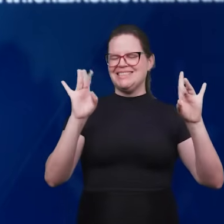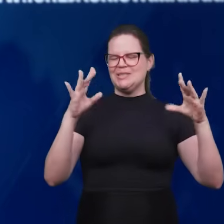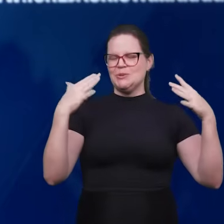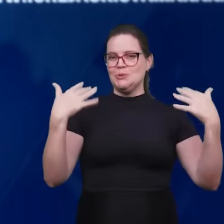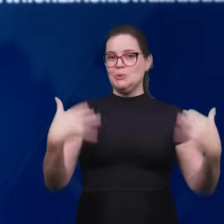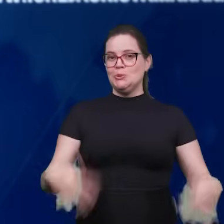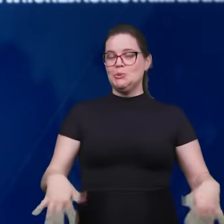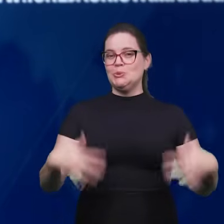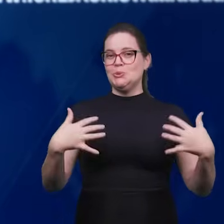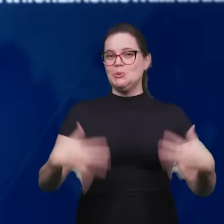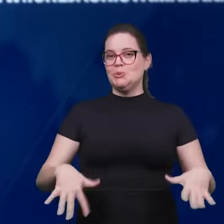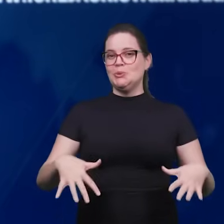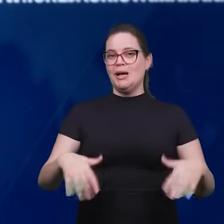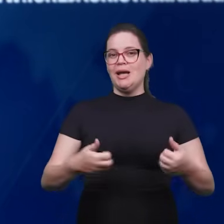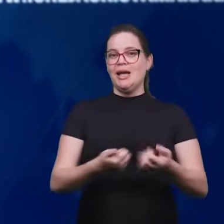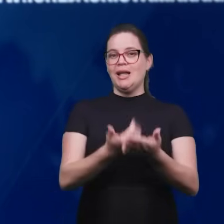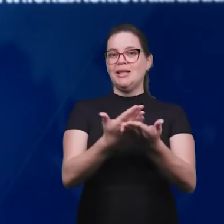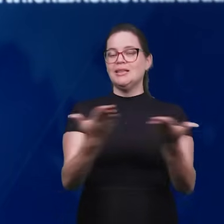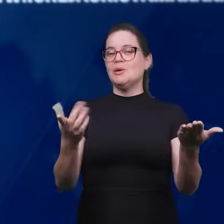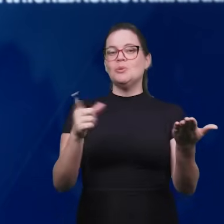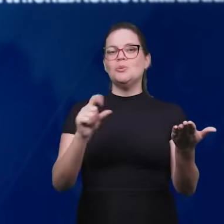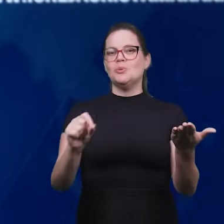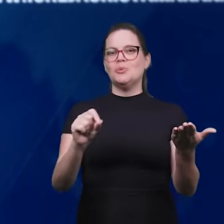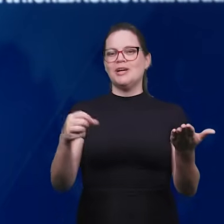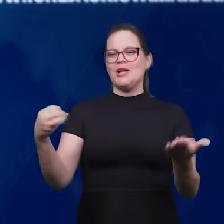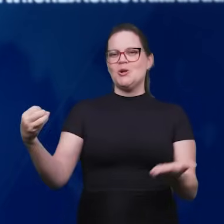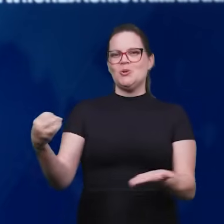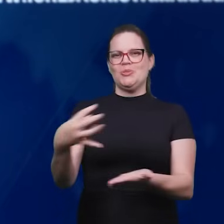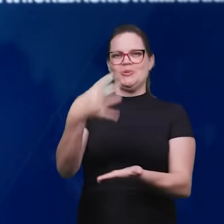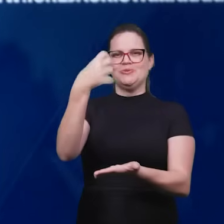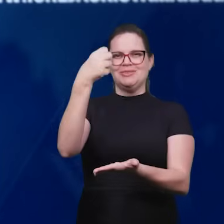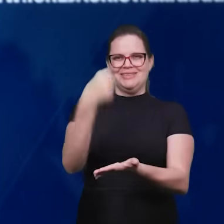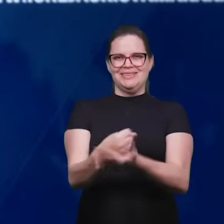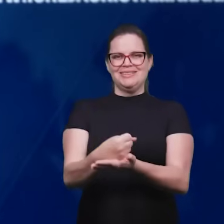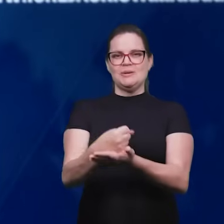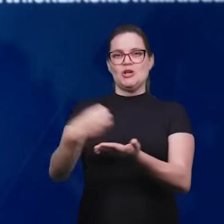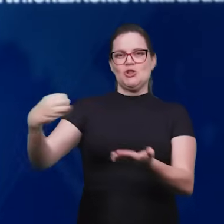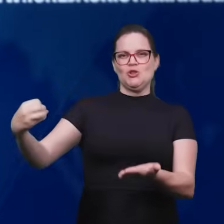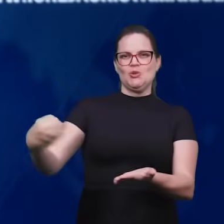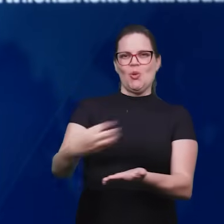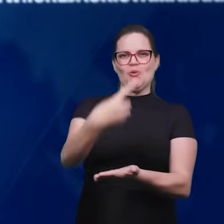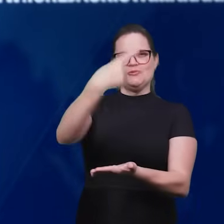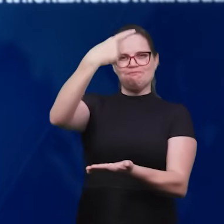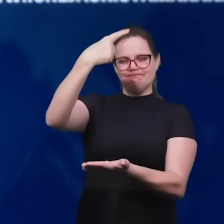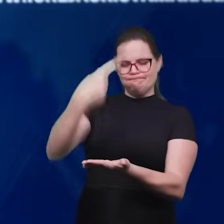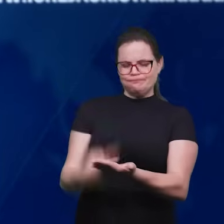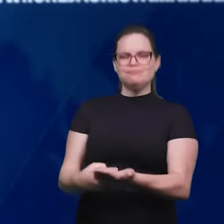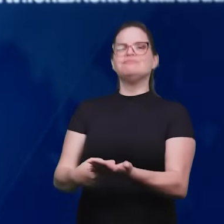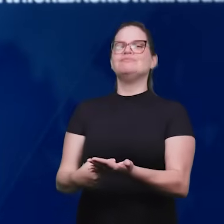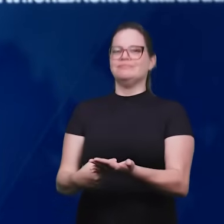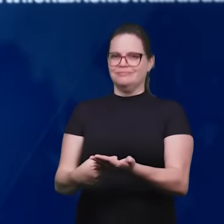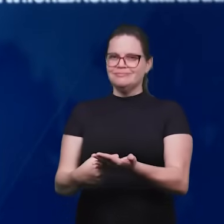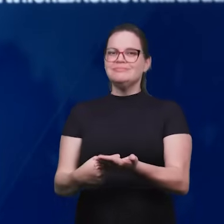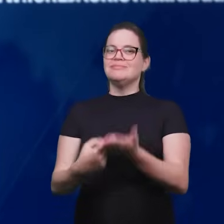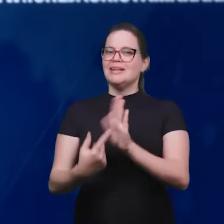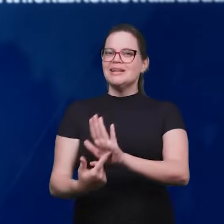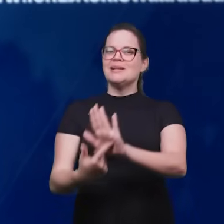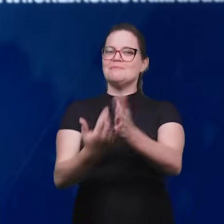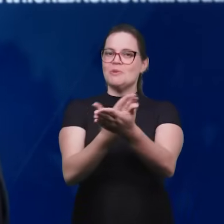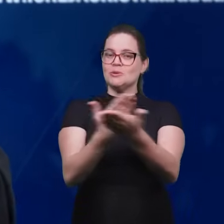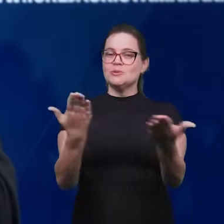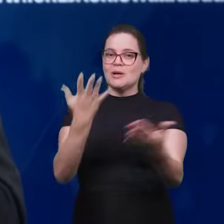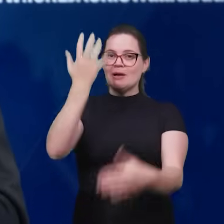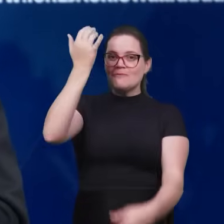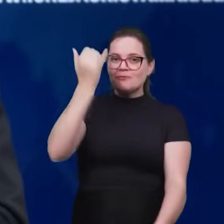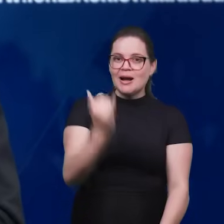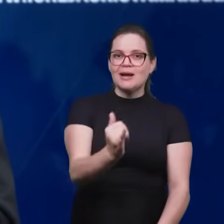deixou a sua palavra, o Novo Testamento, uma nova aliança. Ele deixou o Evangelho. E foi sobre essa